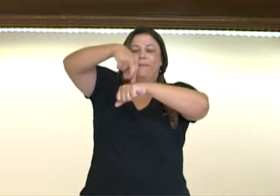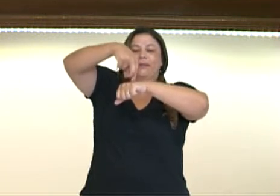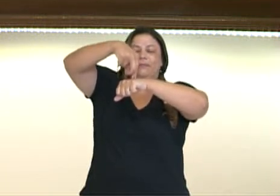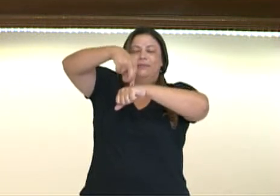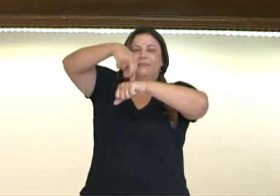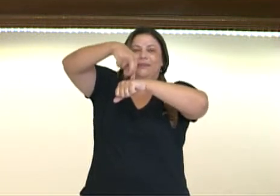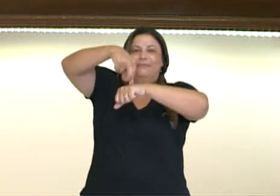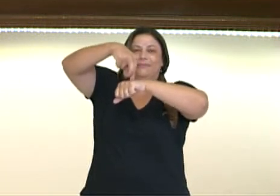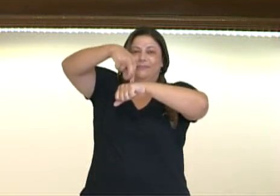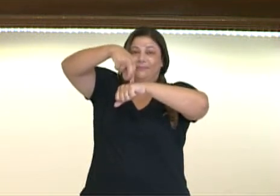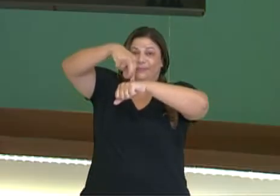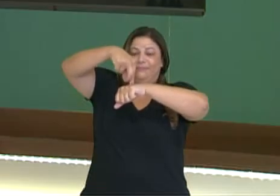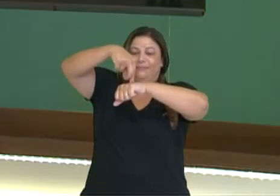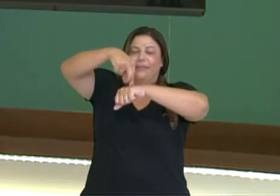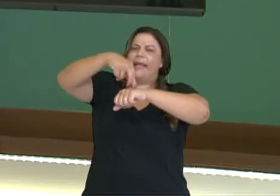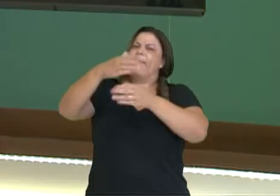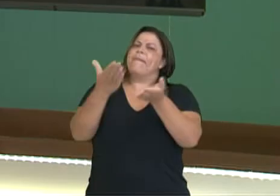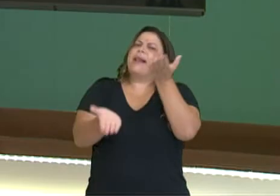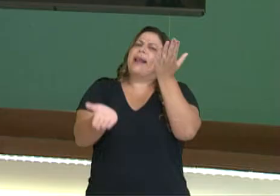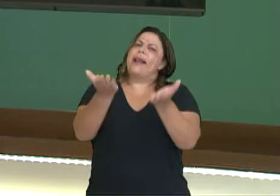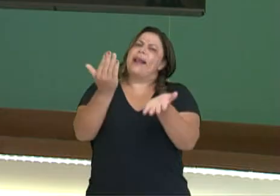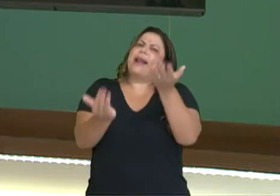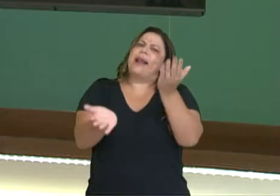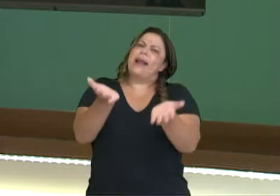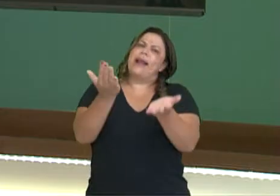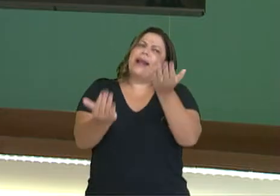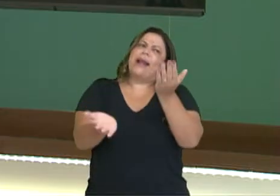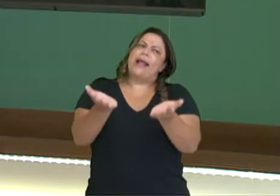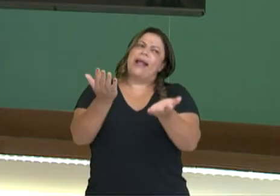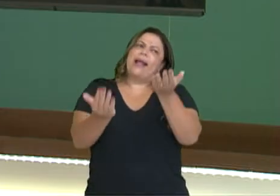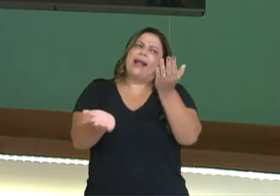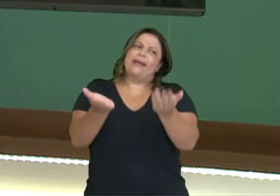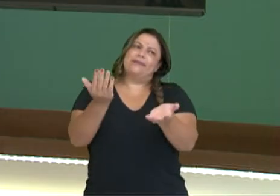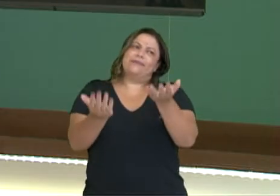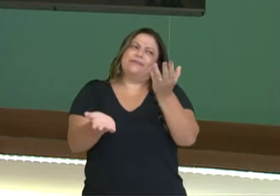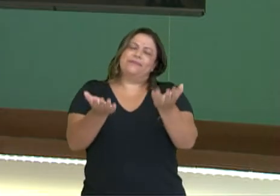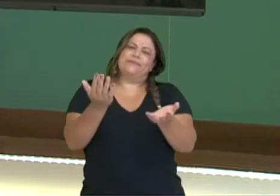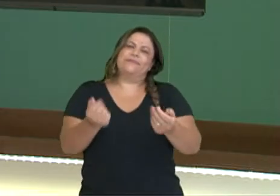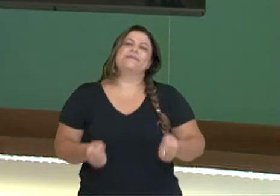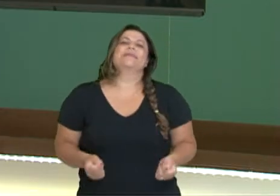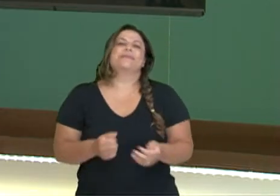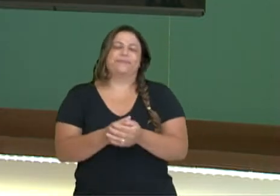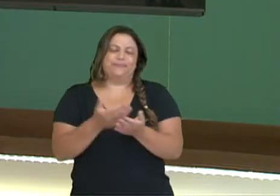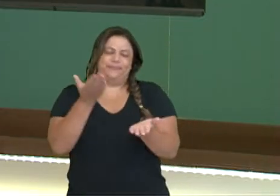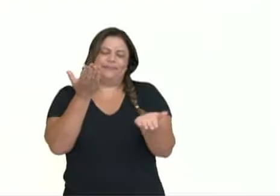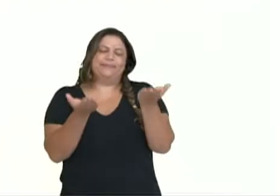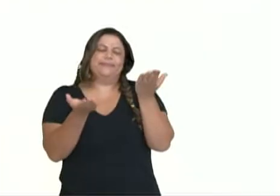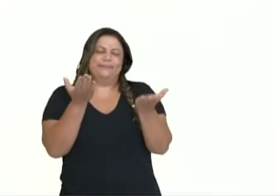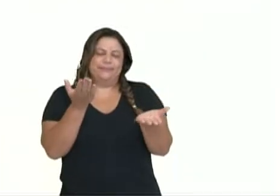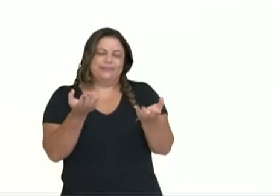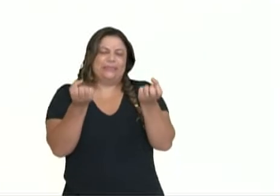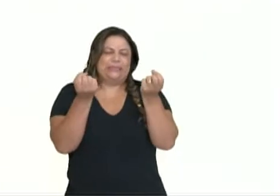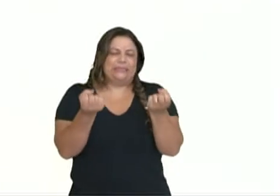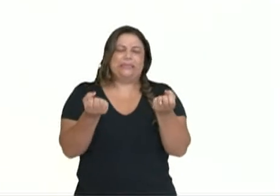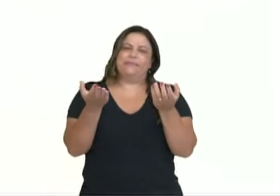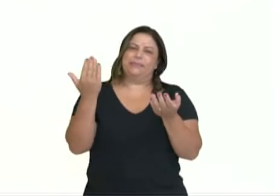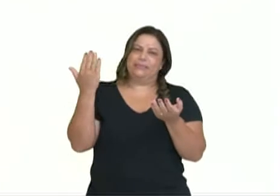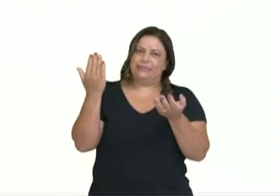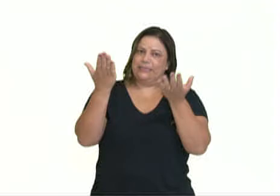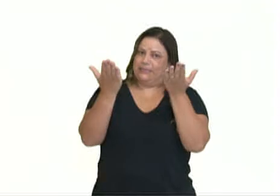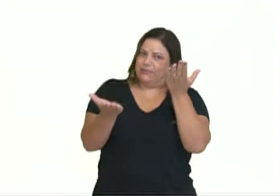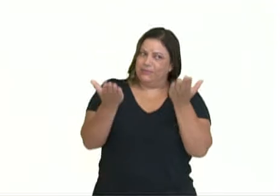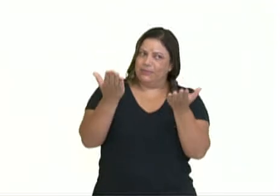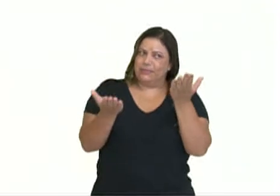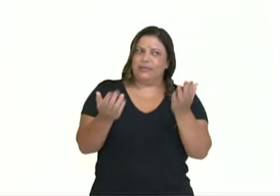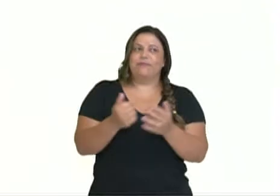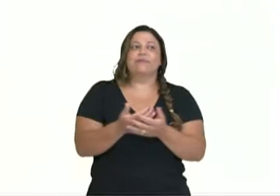antes era uma rocha super pesada, agora se torna uma escultura que parece ser leve, ok? Então vamos